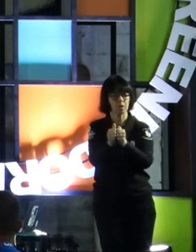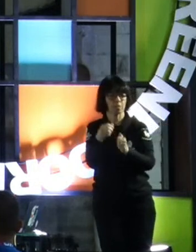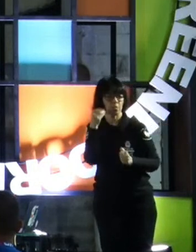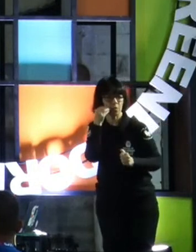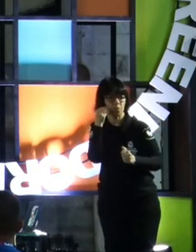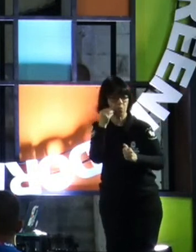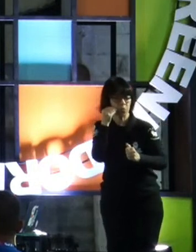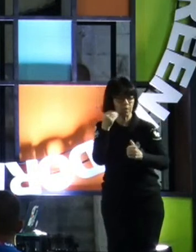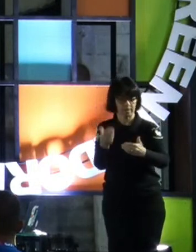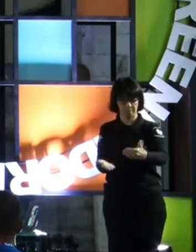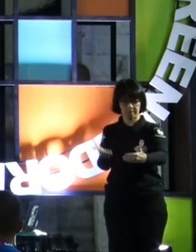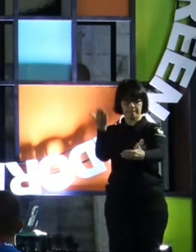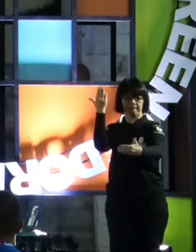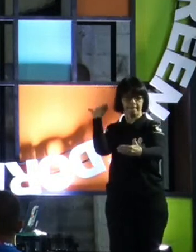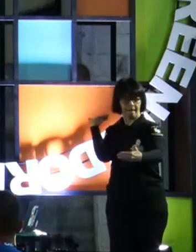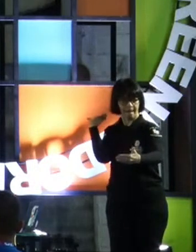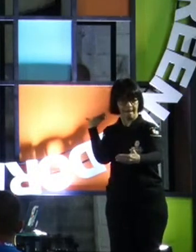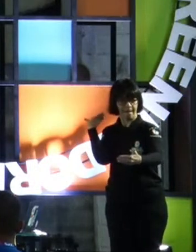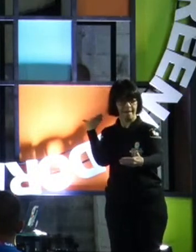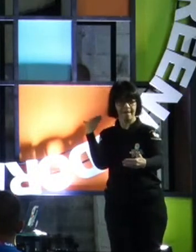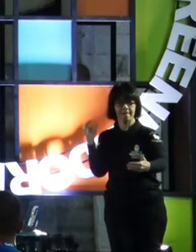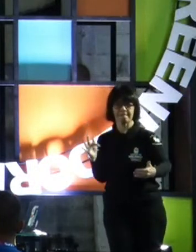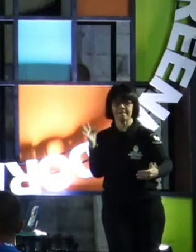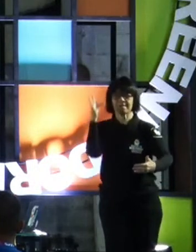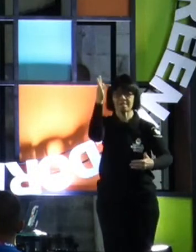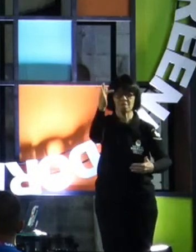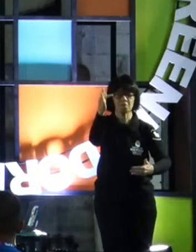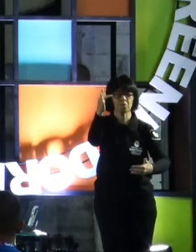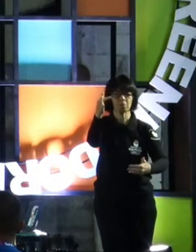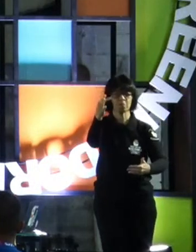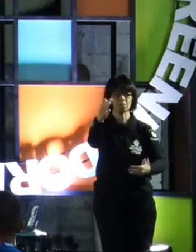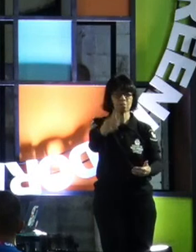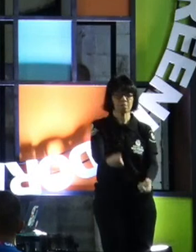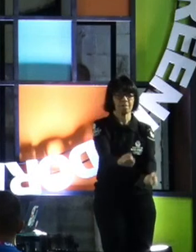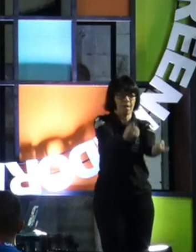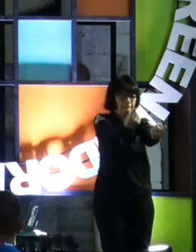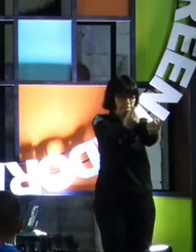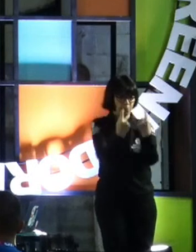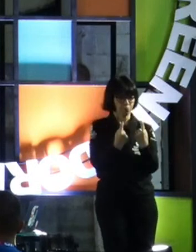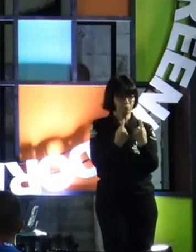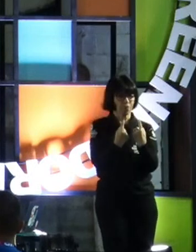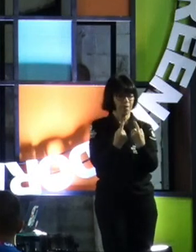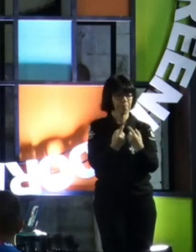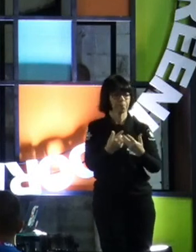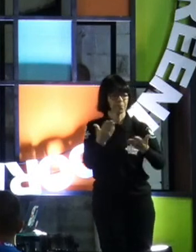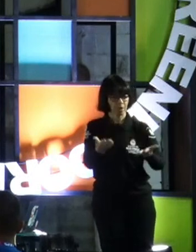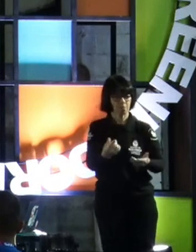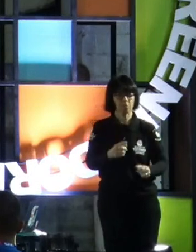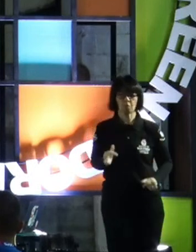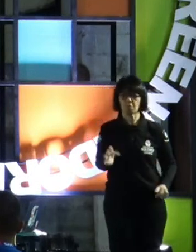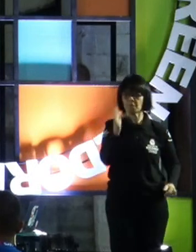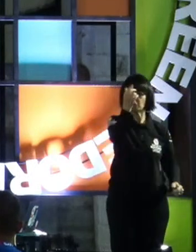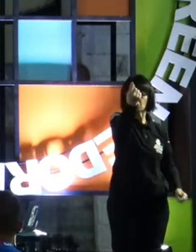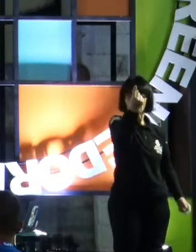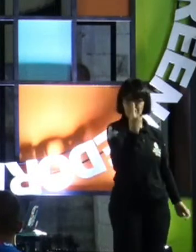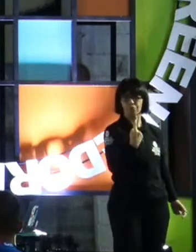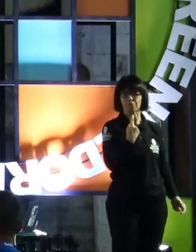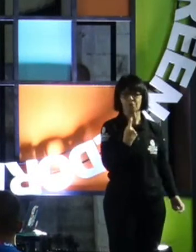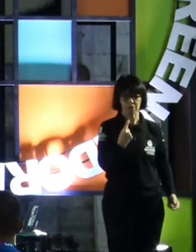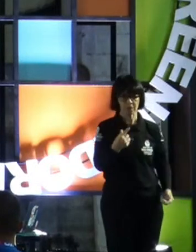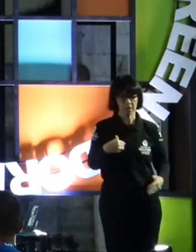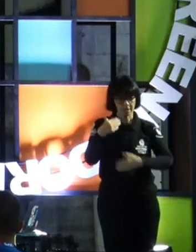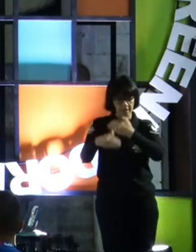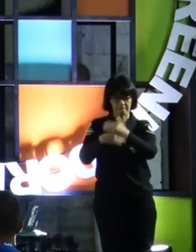experiências do passado e o futuro que está vindo em nossa direção, os futuros que estão vindo em nossa direção. São vários